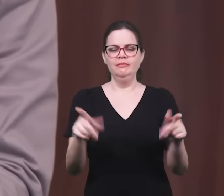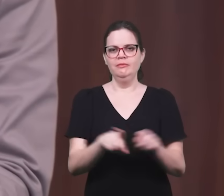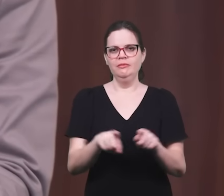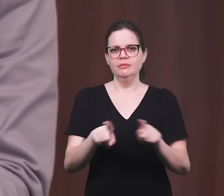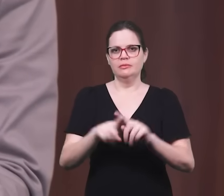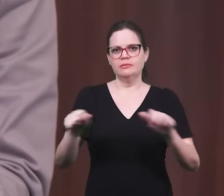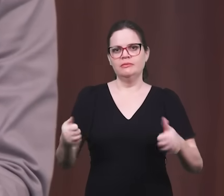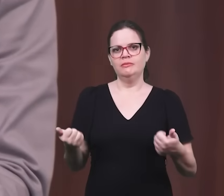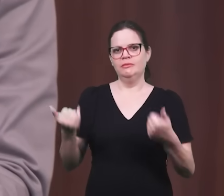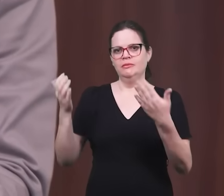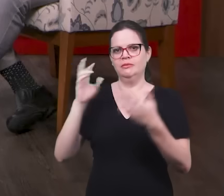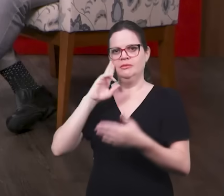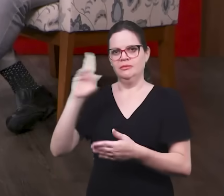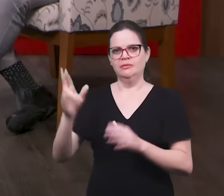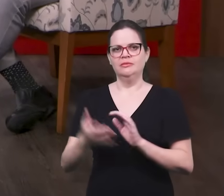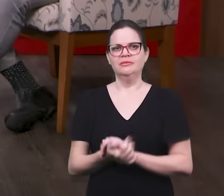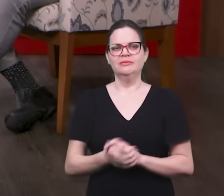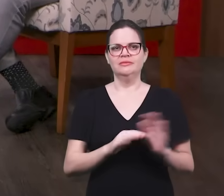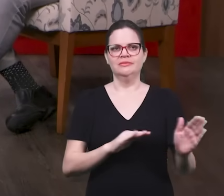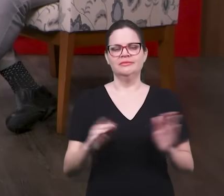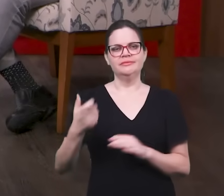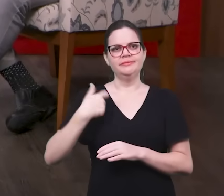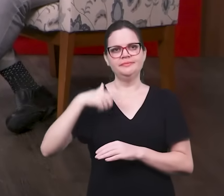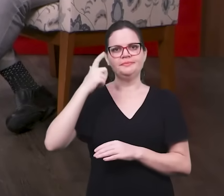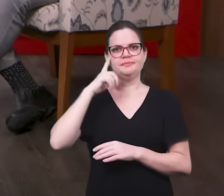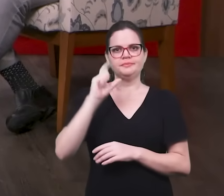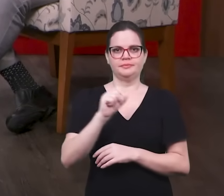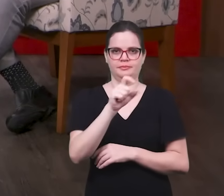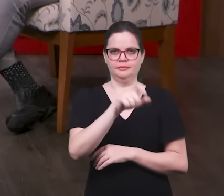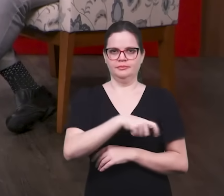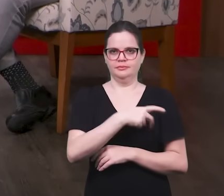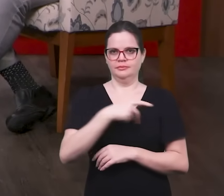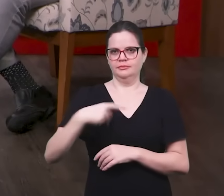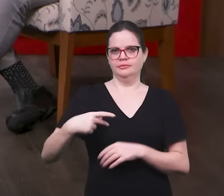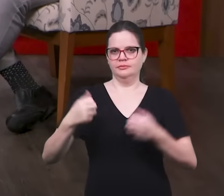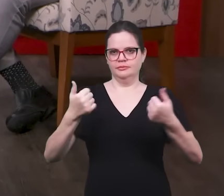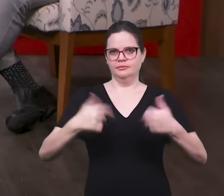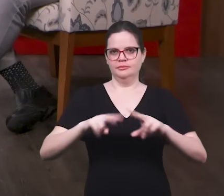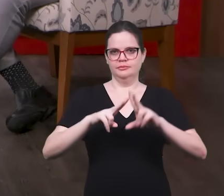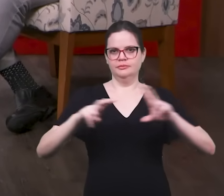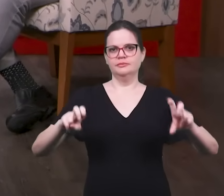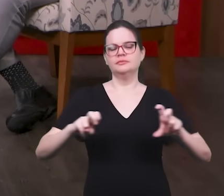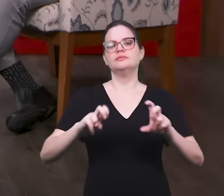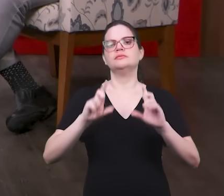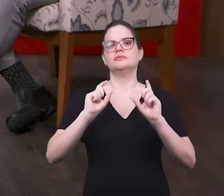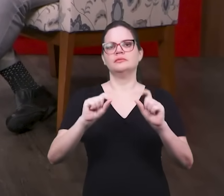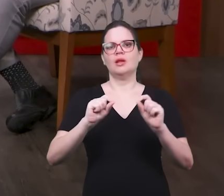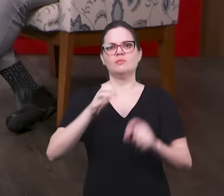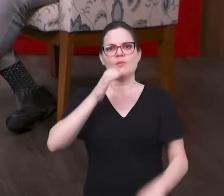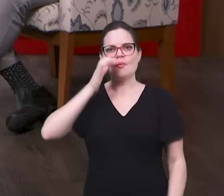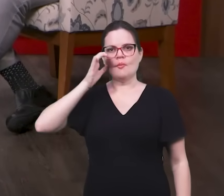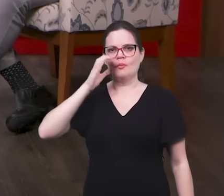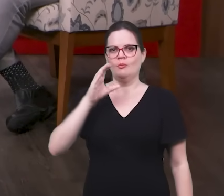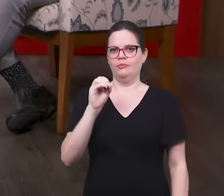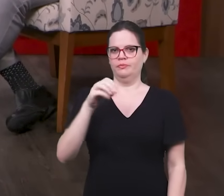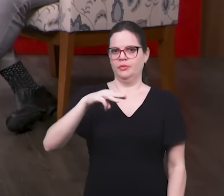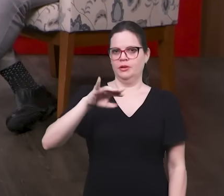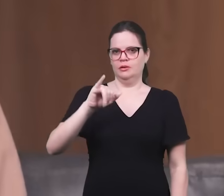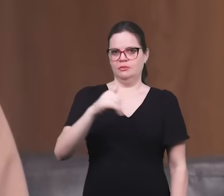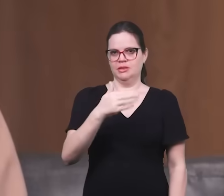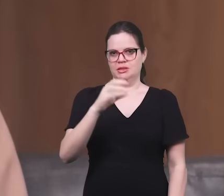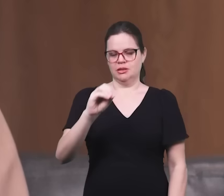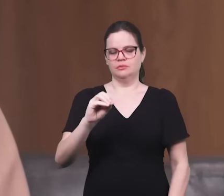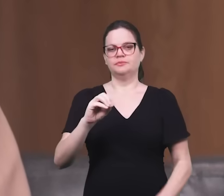E eu estava pensando aqui, o pastor Felipe falou omissão, né? E do pardal. E